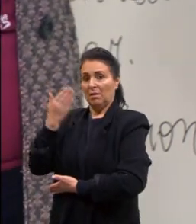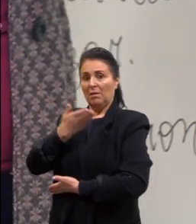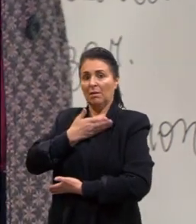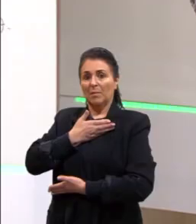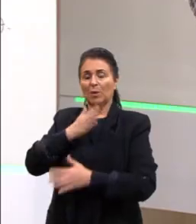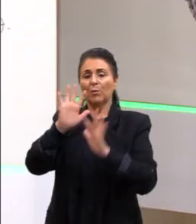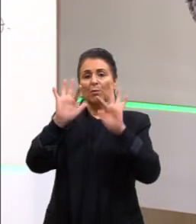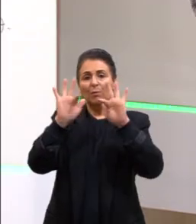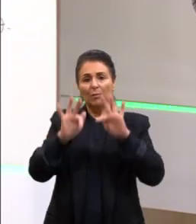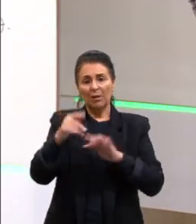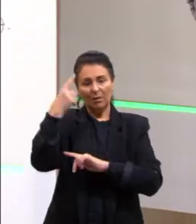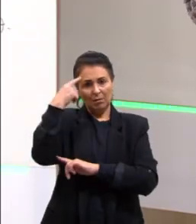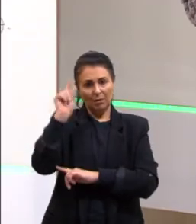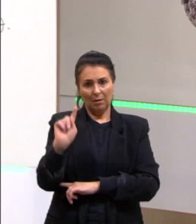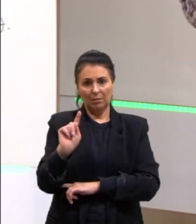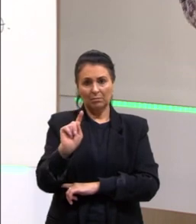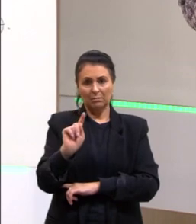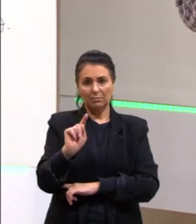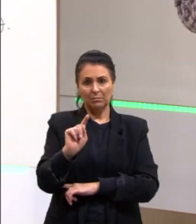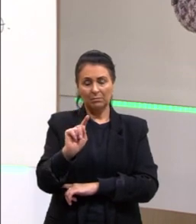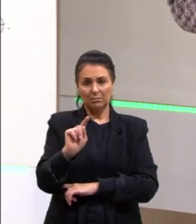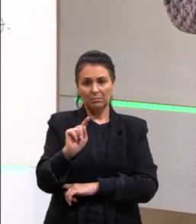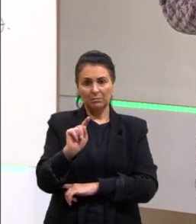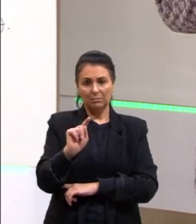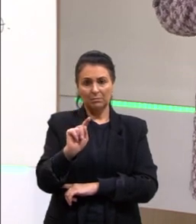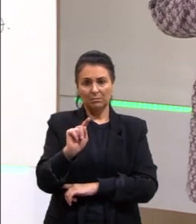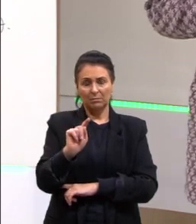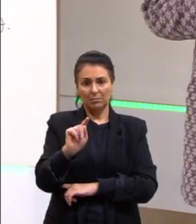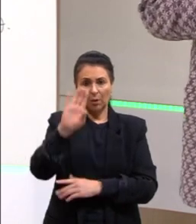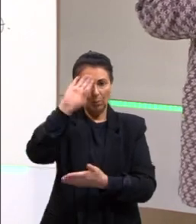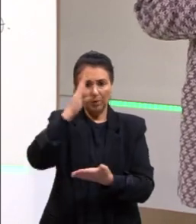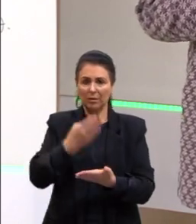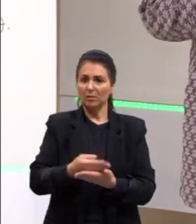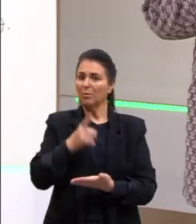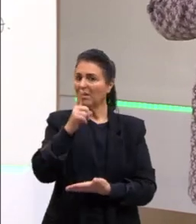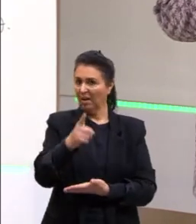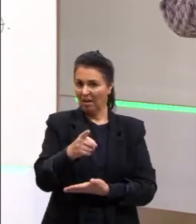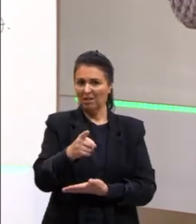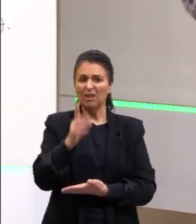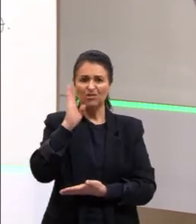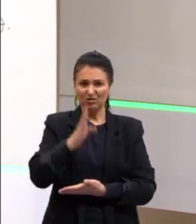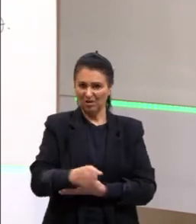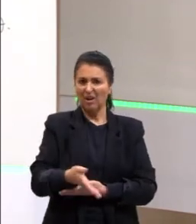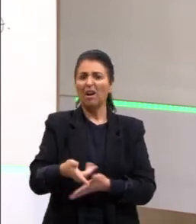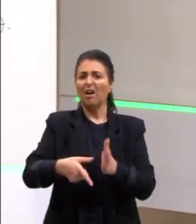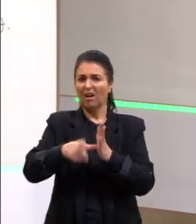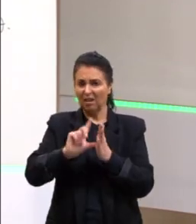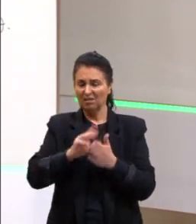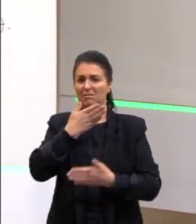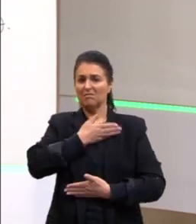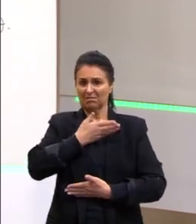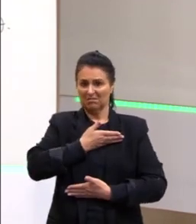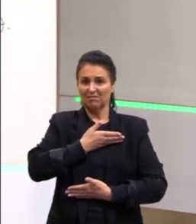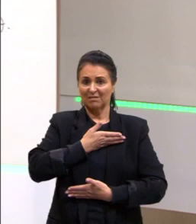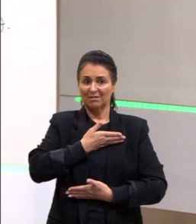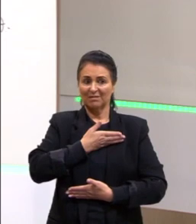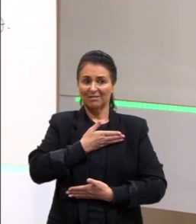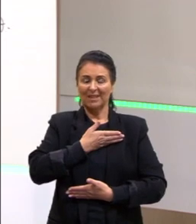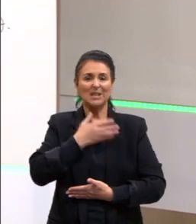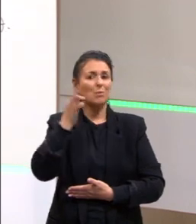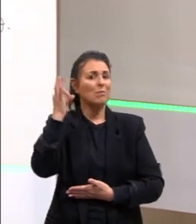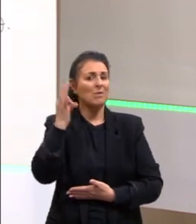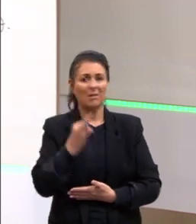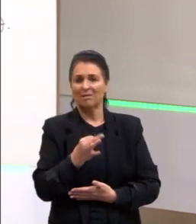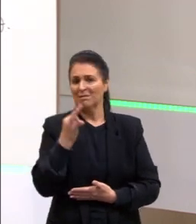termina com essa ideia eu não acredito que elas tenham sido amigas e acabou tá mas só aqui também não dá a certeza